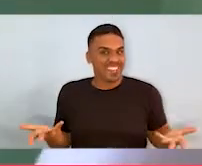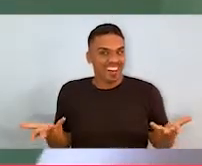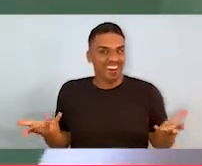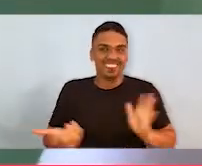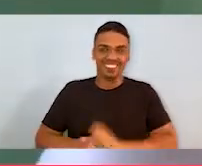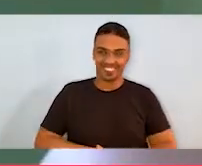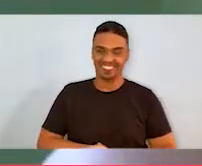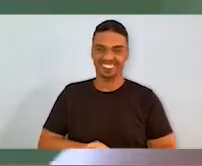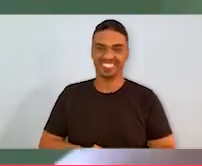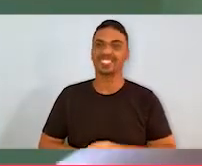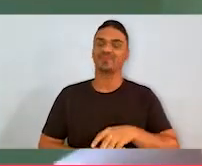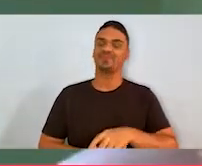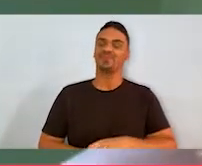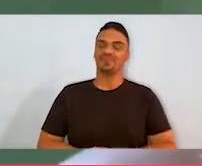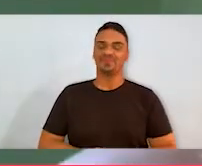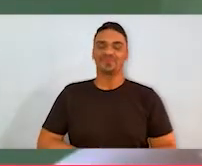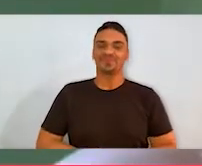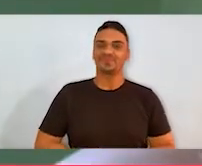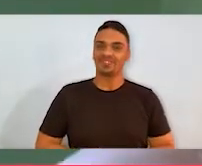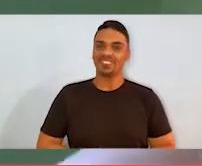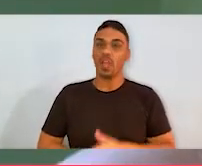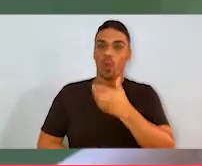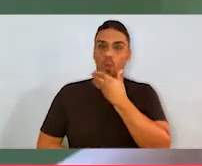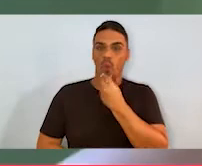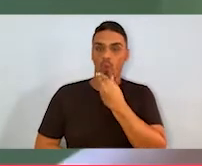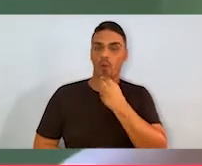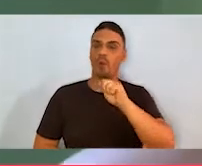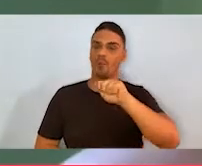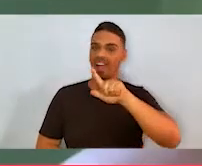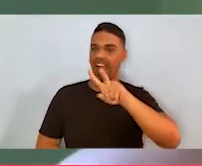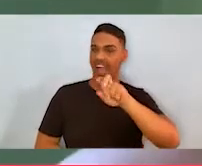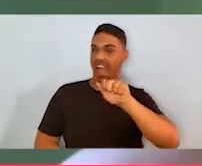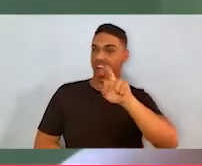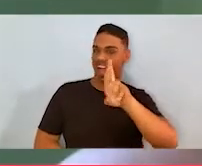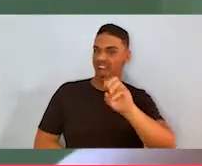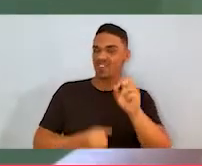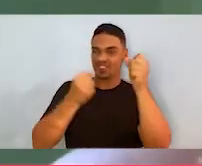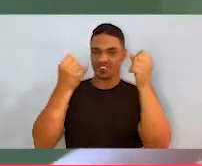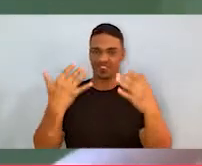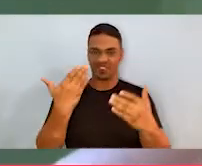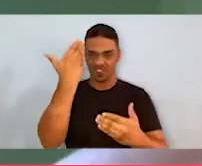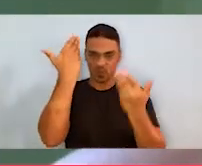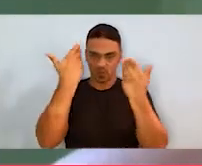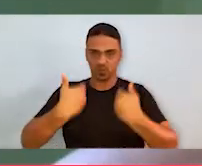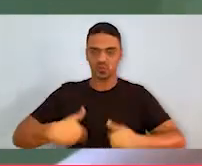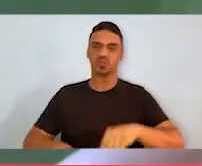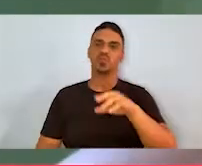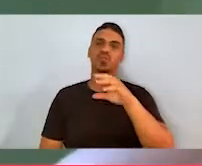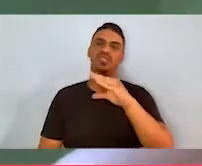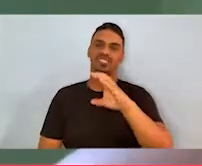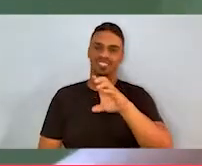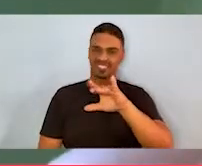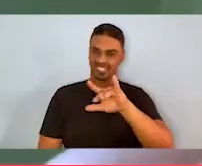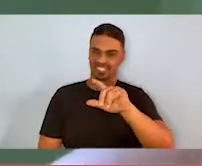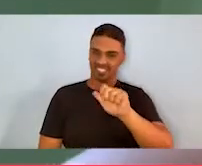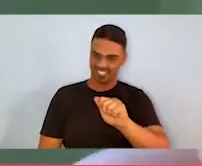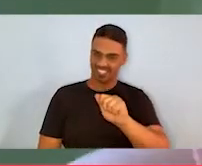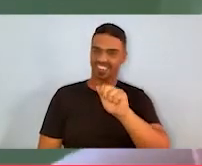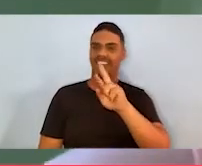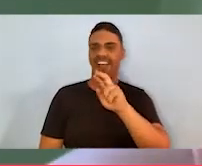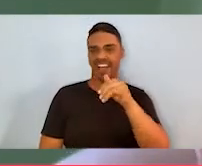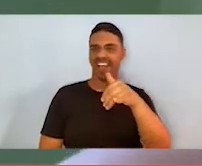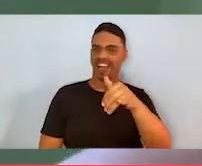Então, como o Alva falou, eu sou a Ceci Honey, algumas pessoas talvez aqui